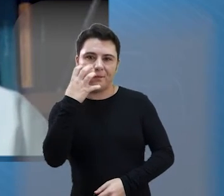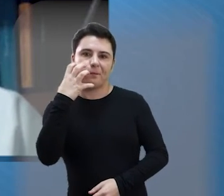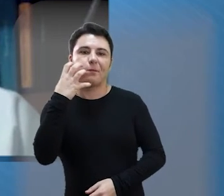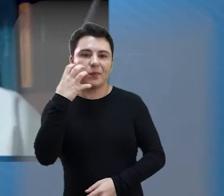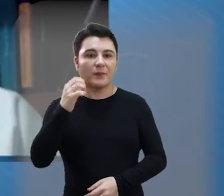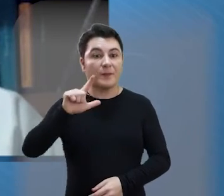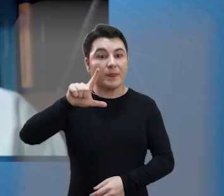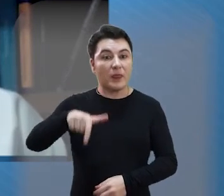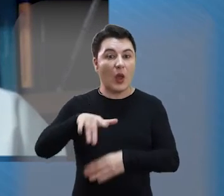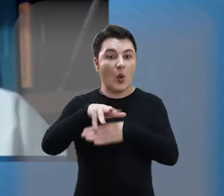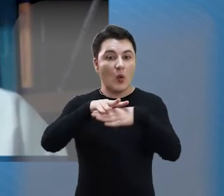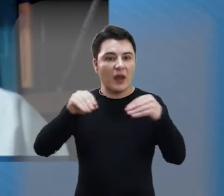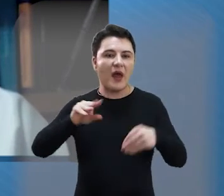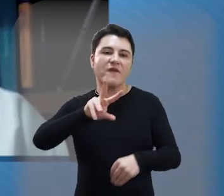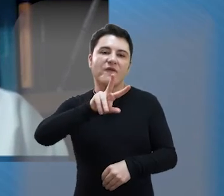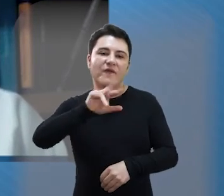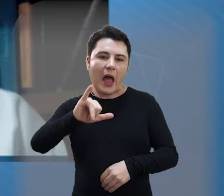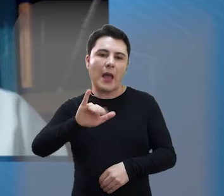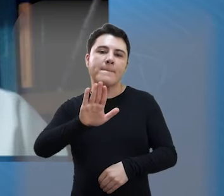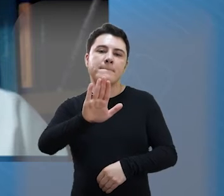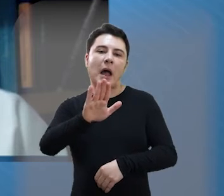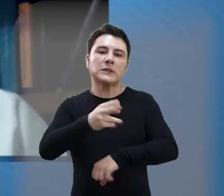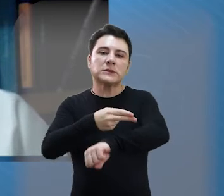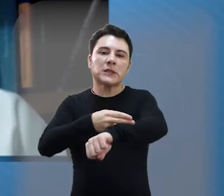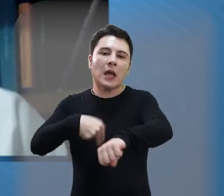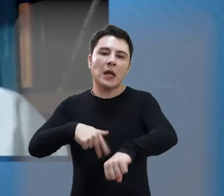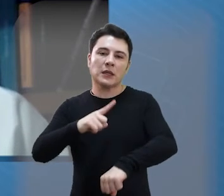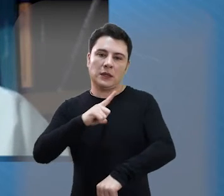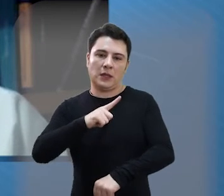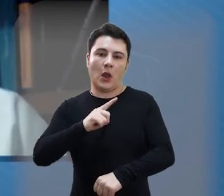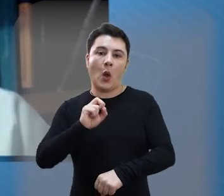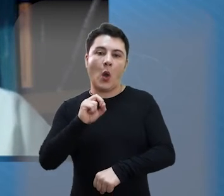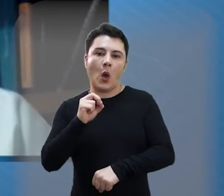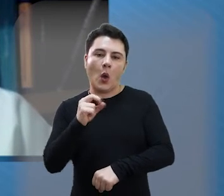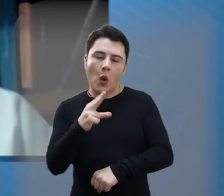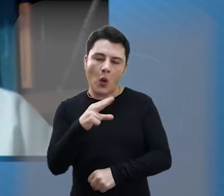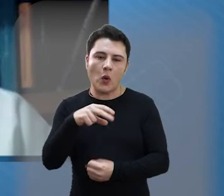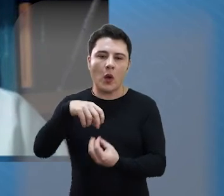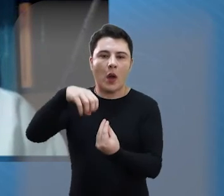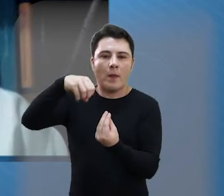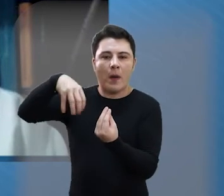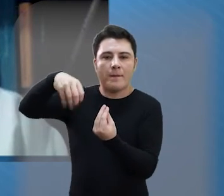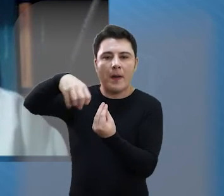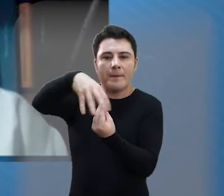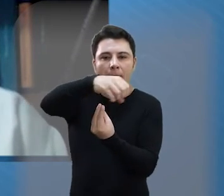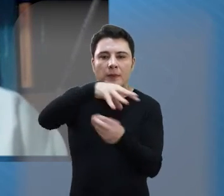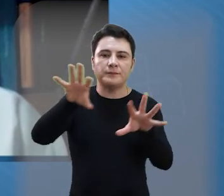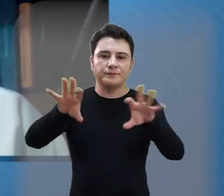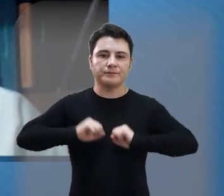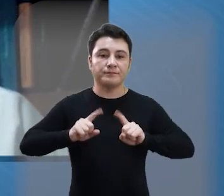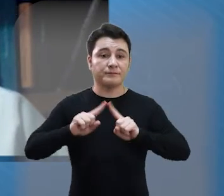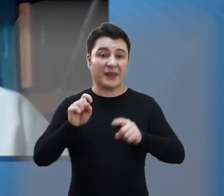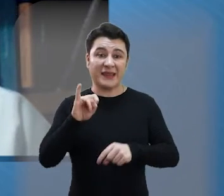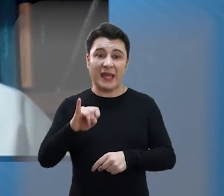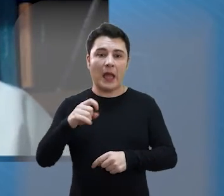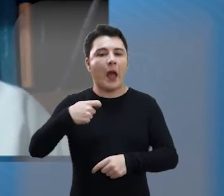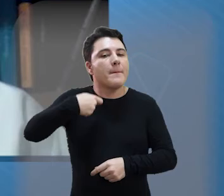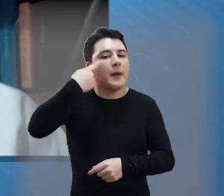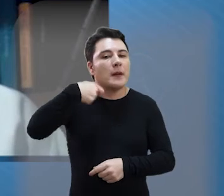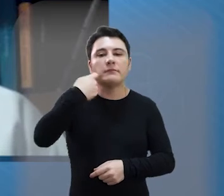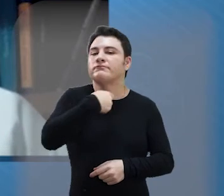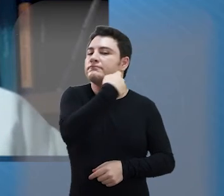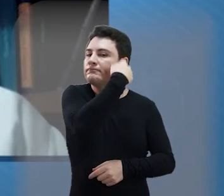herpes, que na cicatrização pode deixar uma cicatriz, você abriu sua pele a infecções fúngicas, enfim,